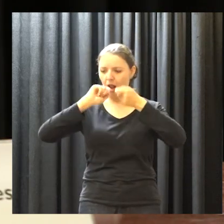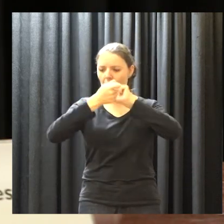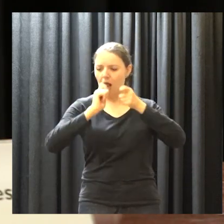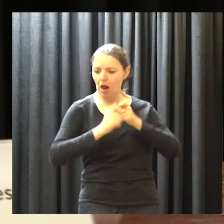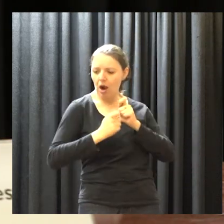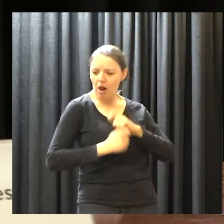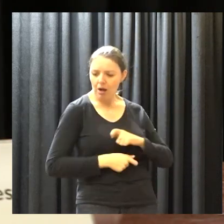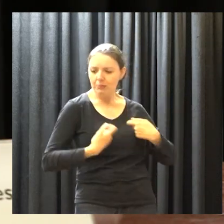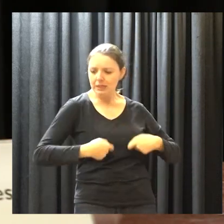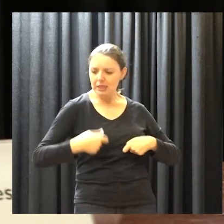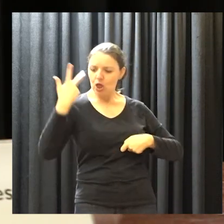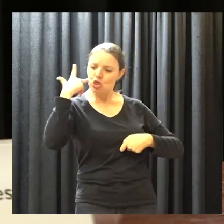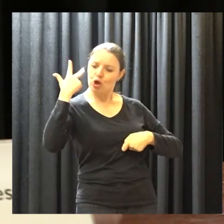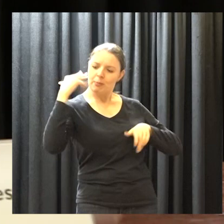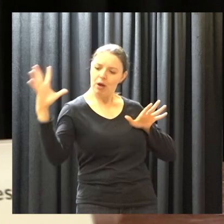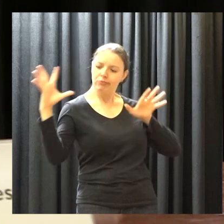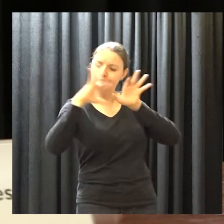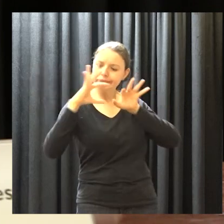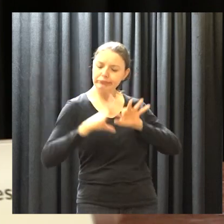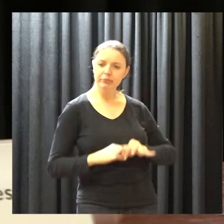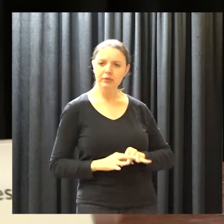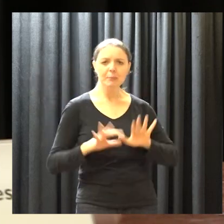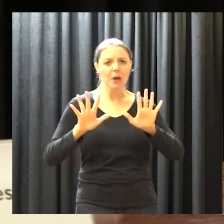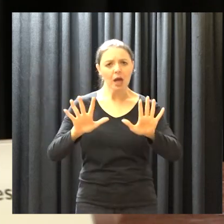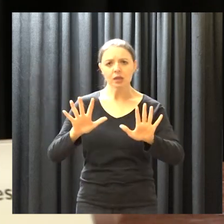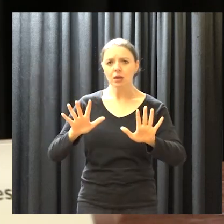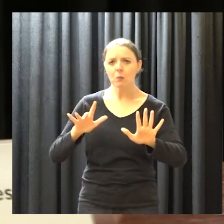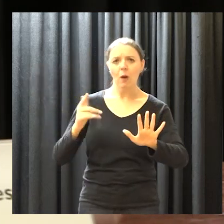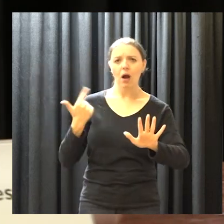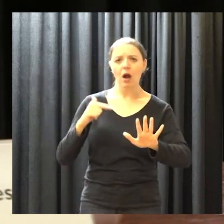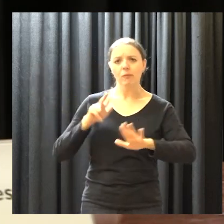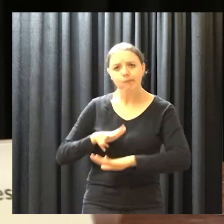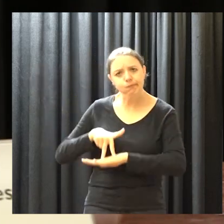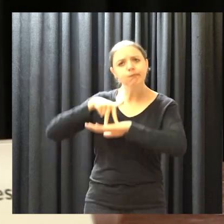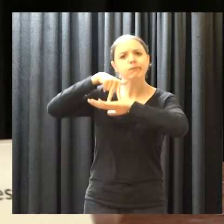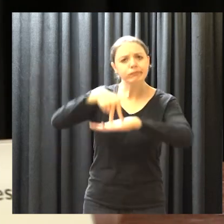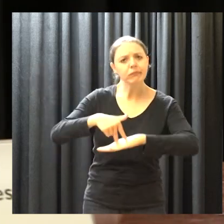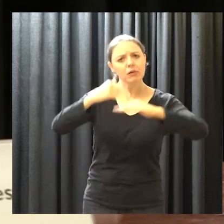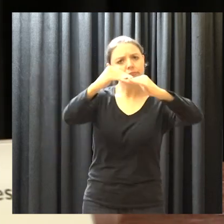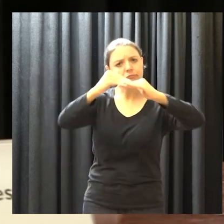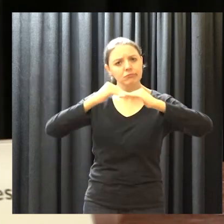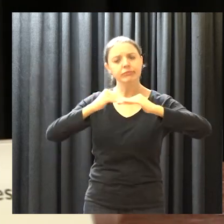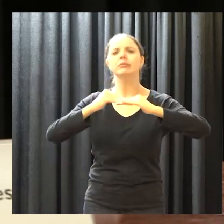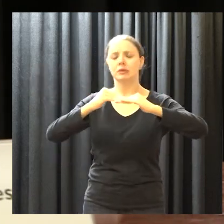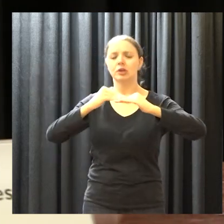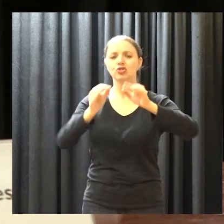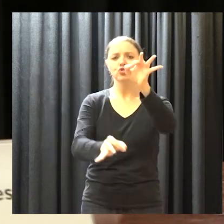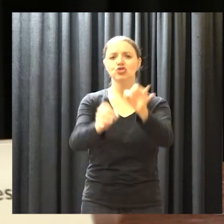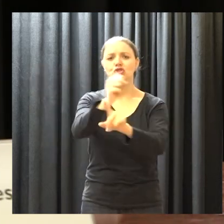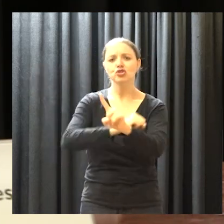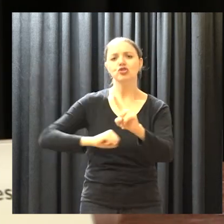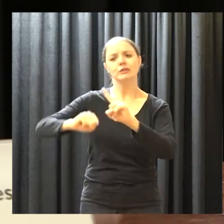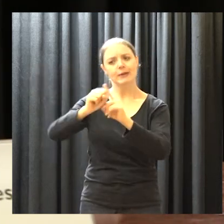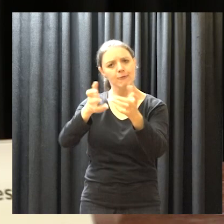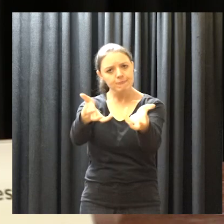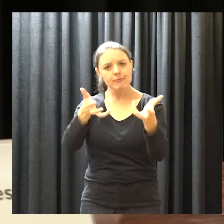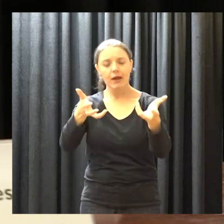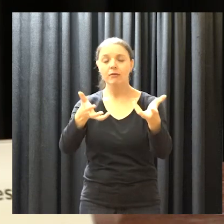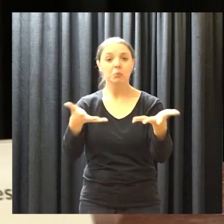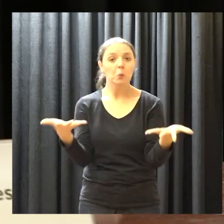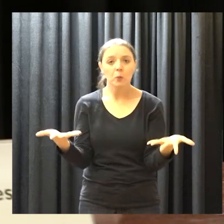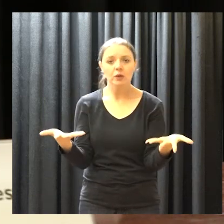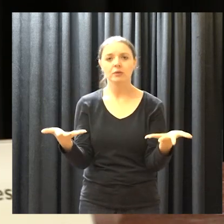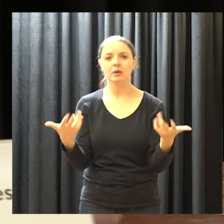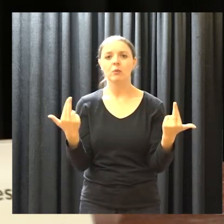de fomentar processos de coalizão e luta política por justiça social. Ou, dialogando com a autora